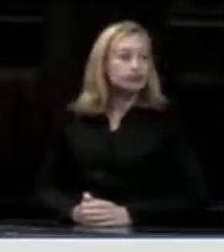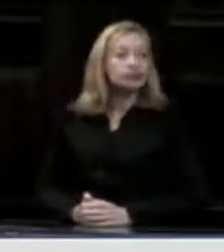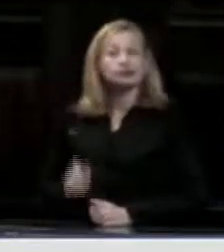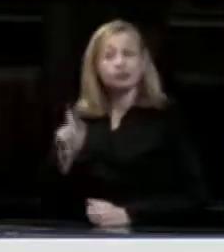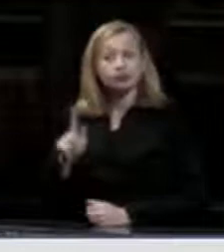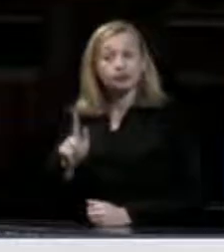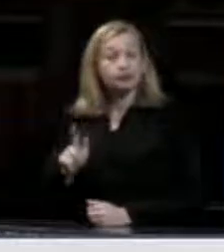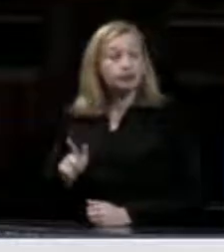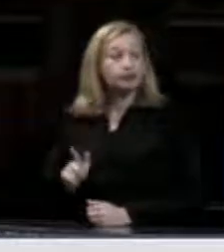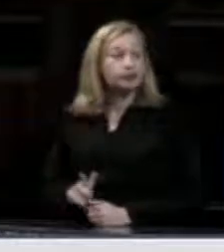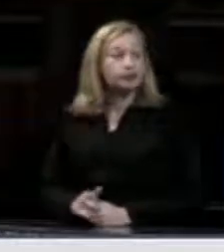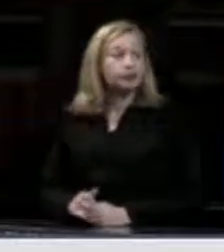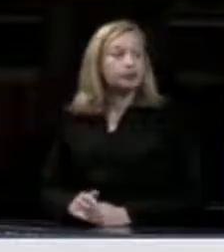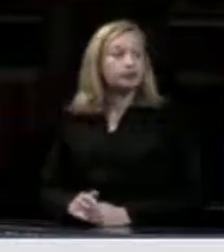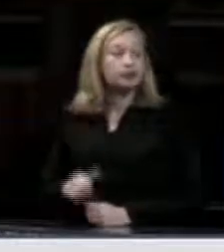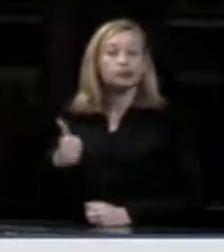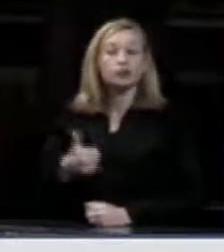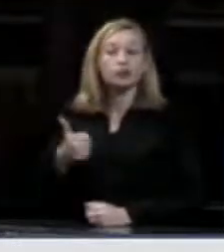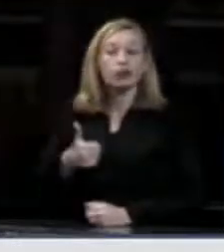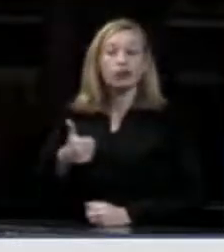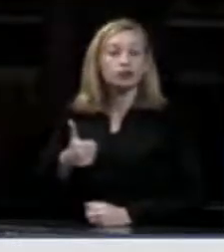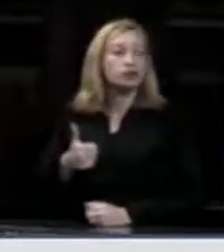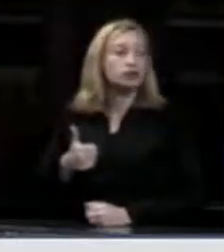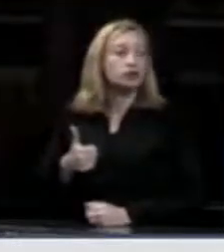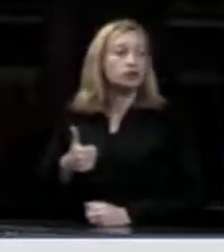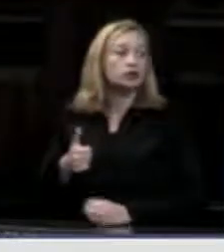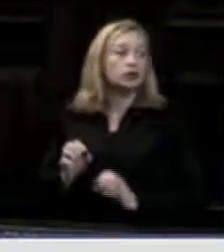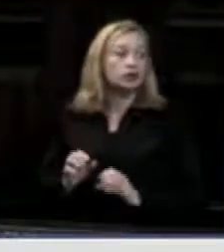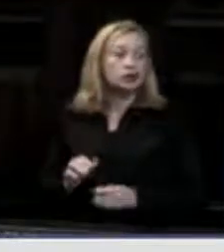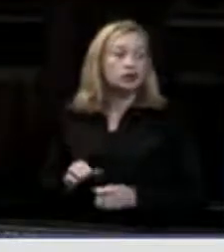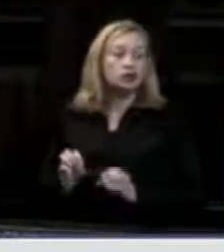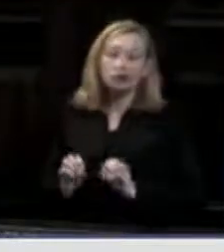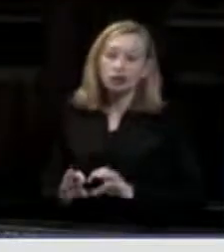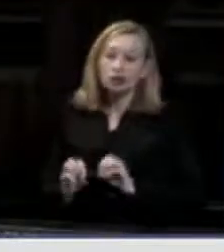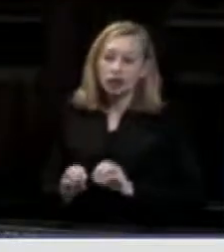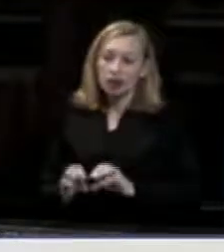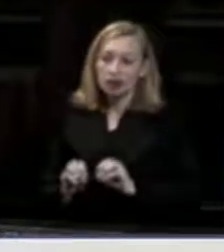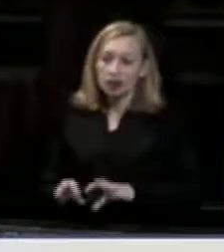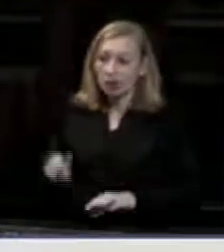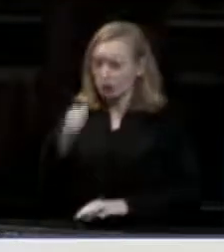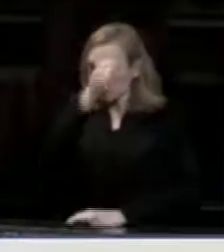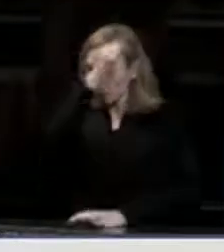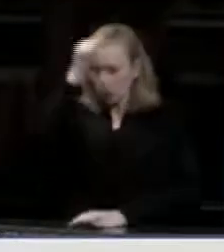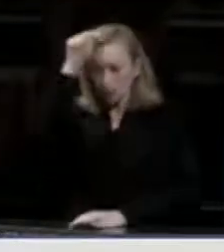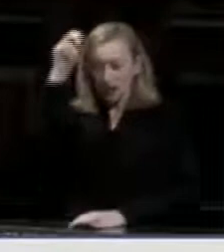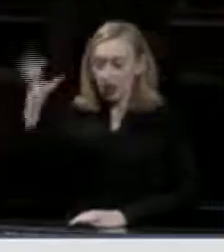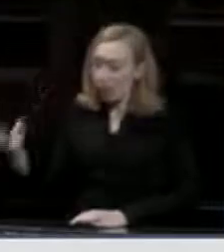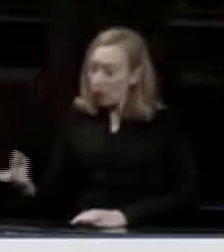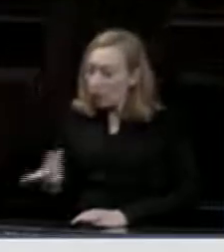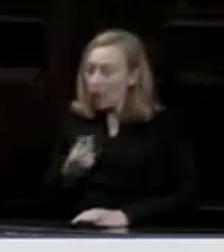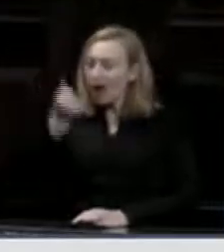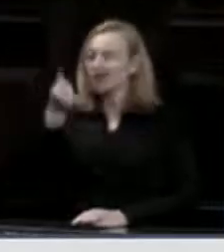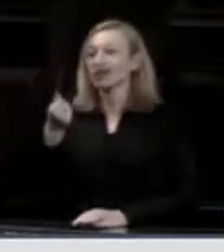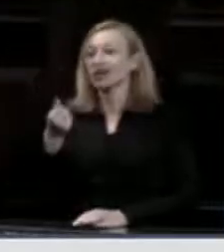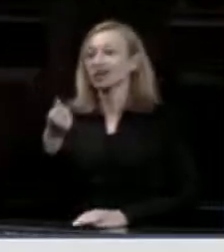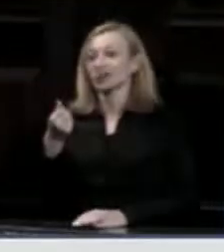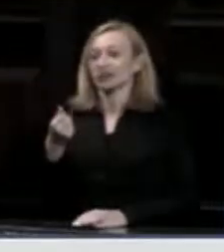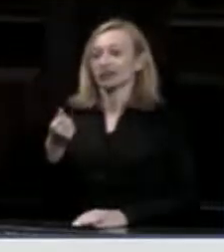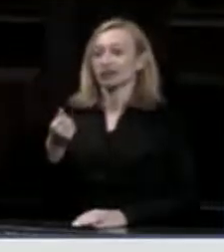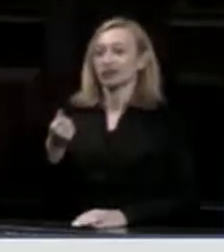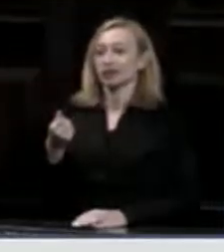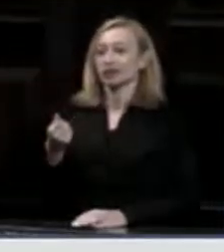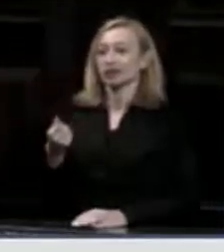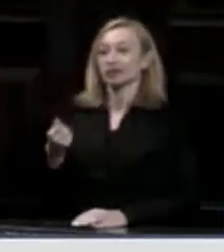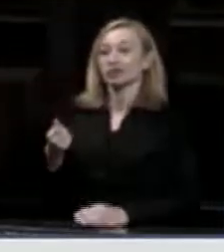Isto é, em primeiro lugar, a educação pública de qualidade. Essa é uma macrofunção do